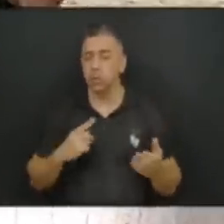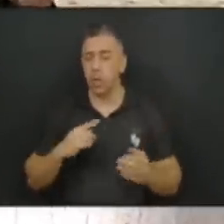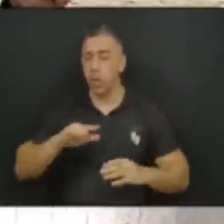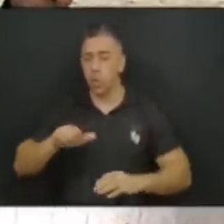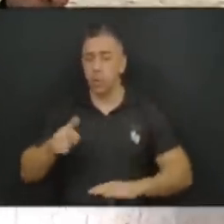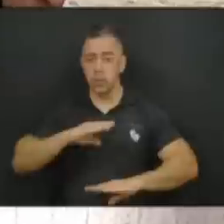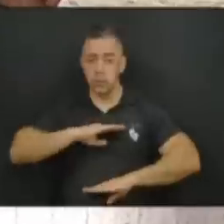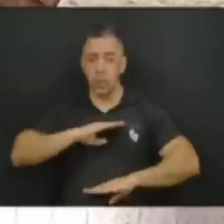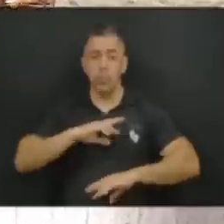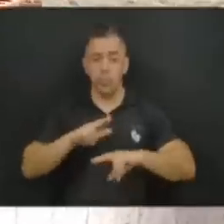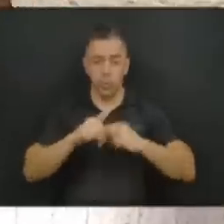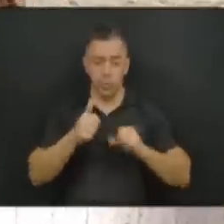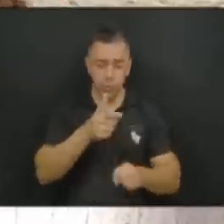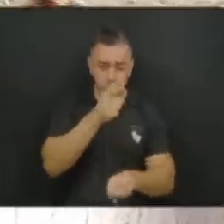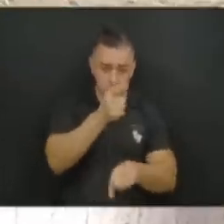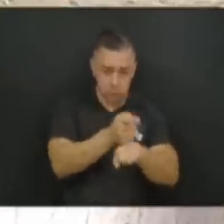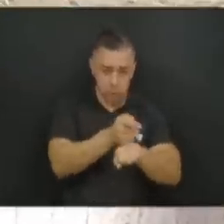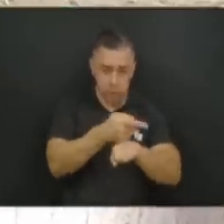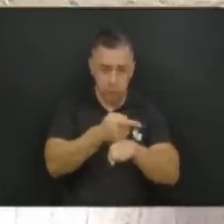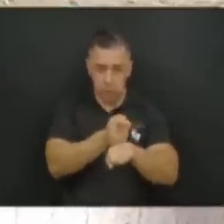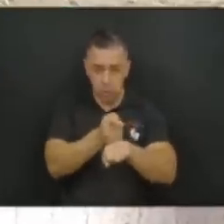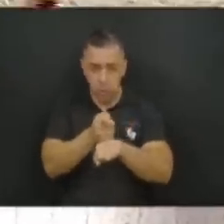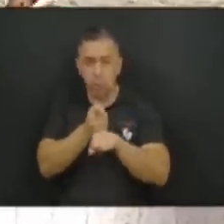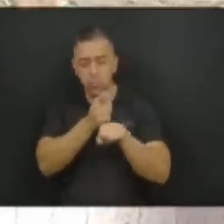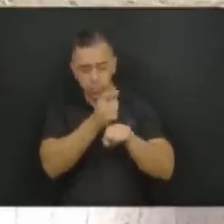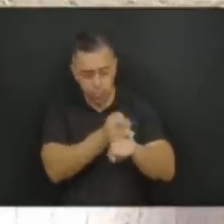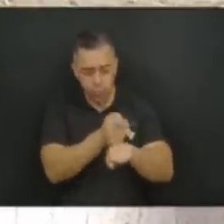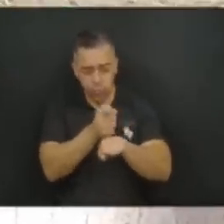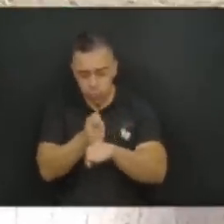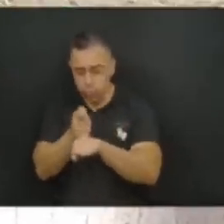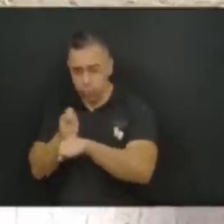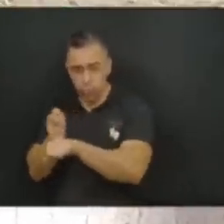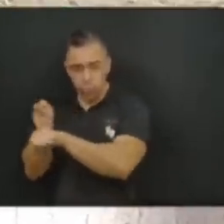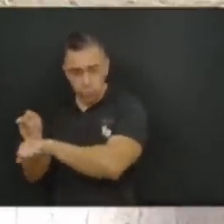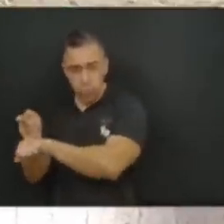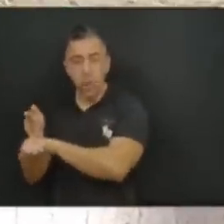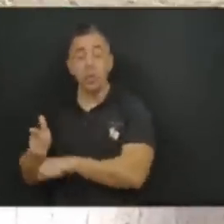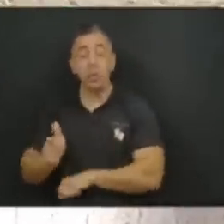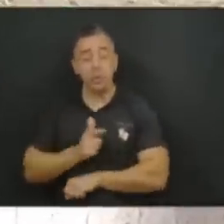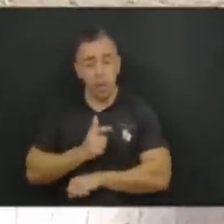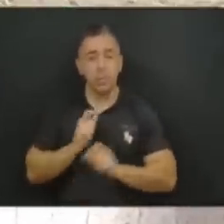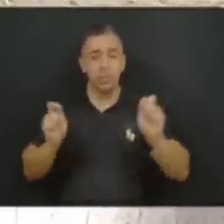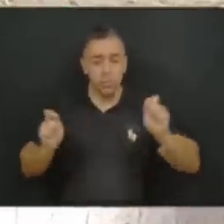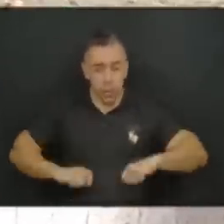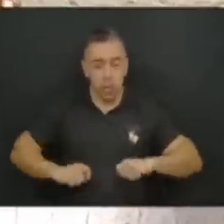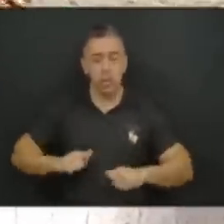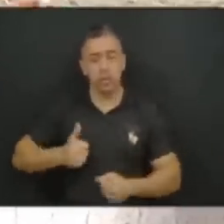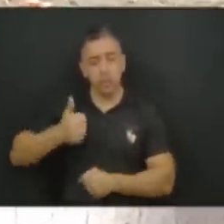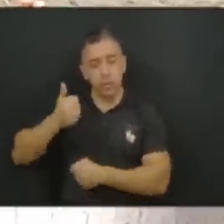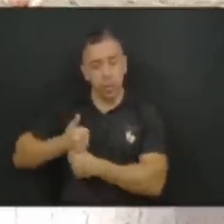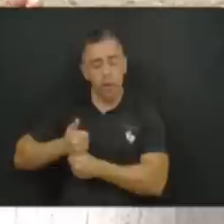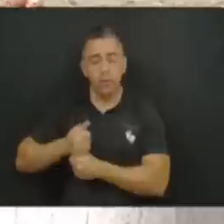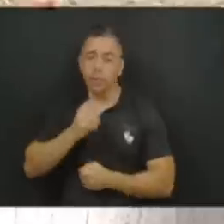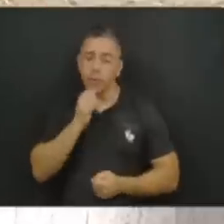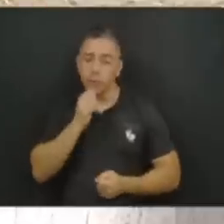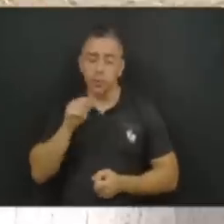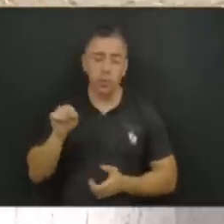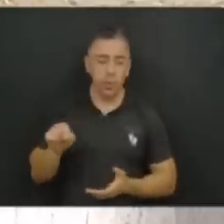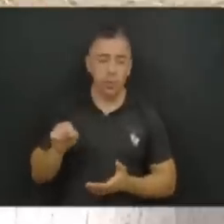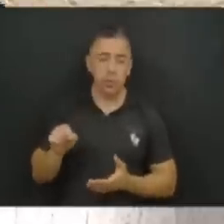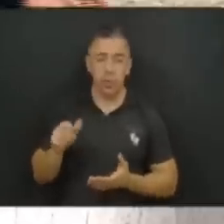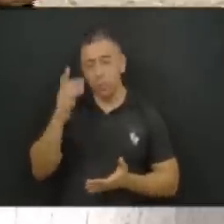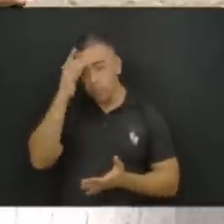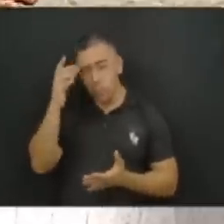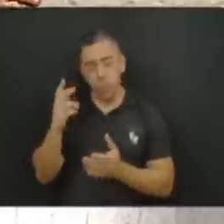é por isso que um blindado também se uma linha de blindados aí da de tanques pode ser comandado por um